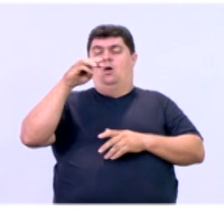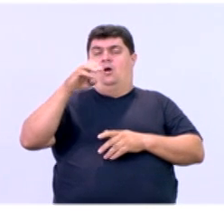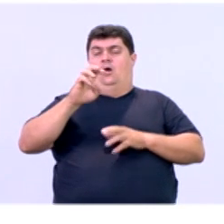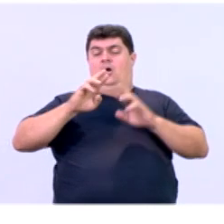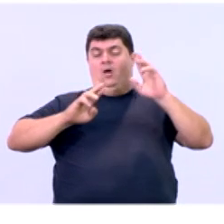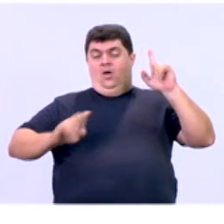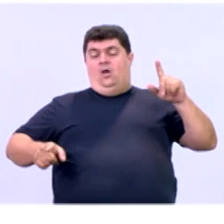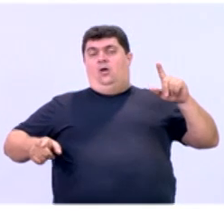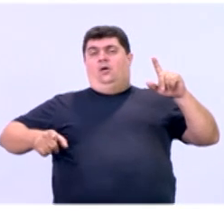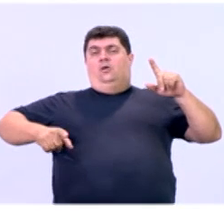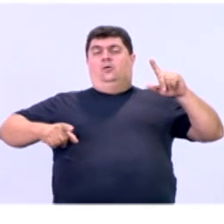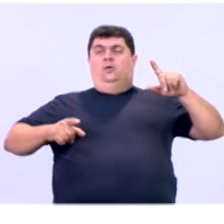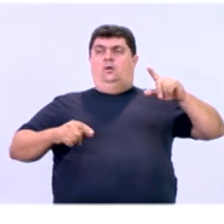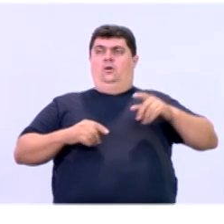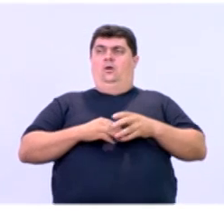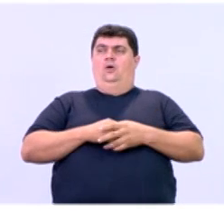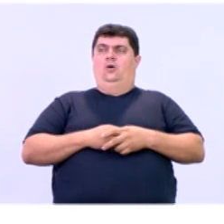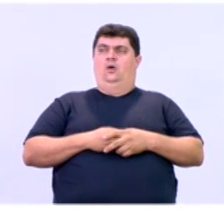diferente,